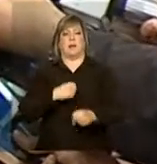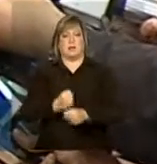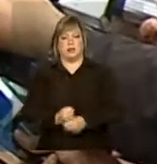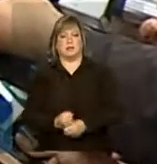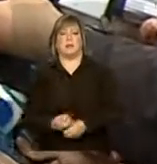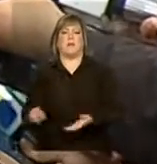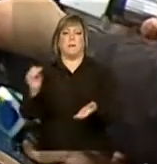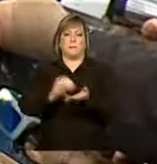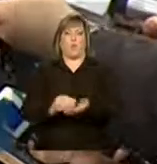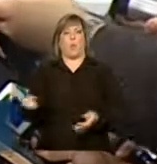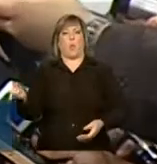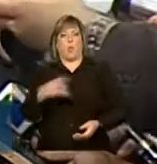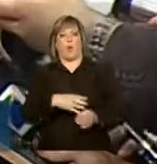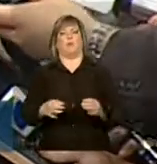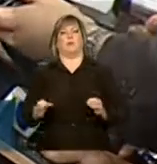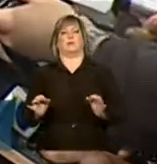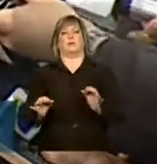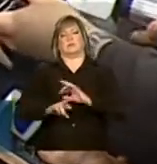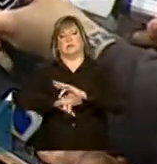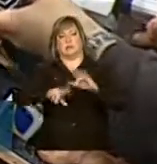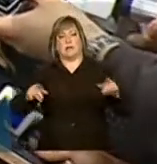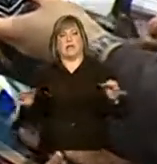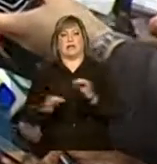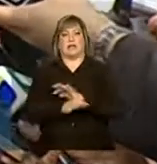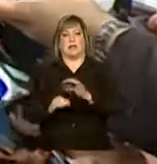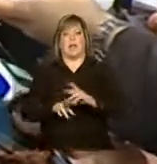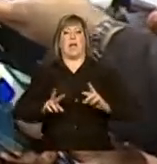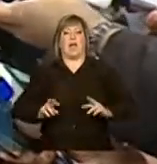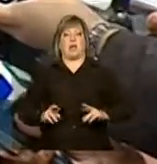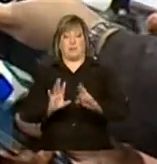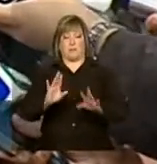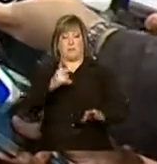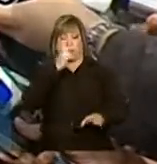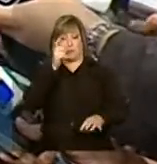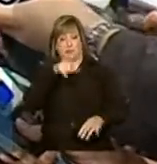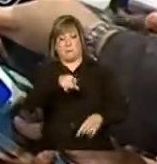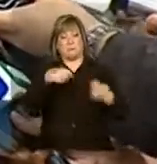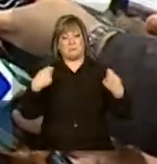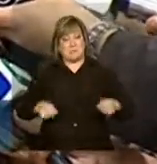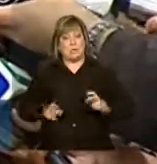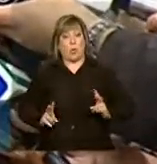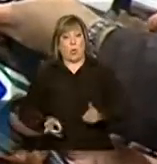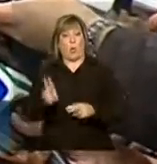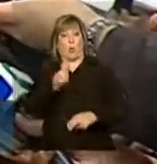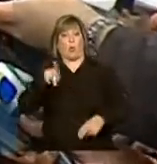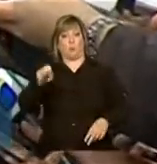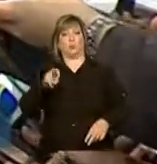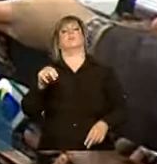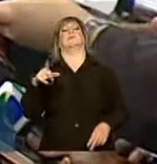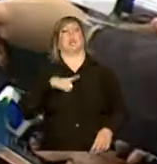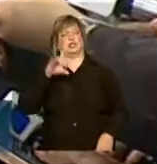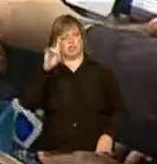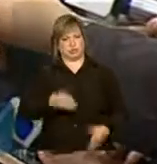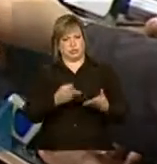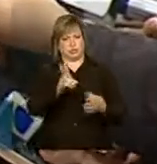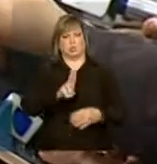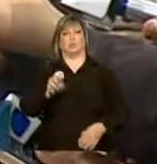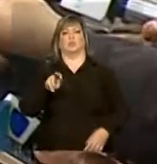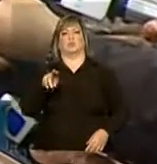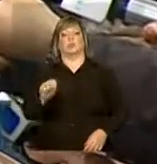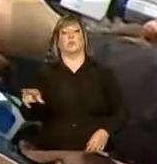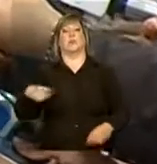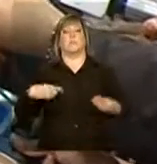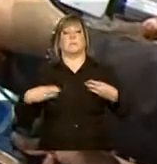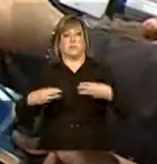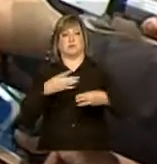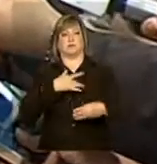de tratamento para o câncer. Agora, um paciente que precise continuar usando o SUS, ele tem o direito de usar o SUS e o Ministério da Saúde